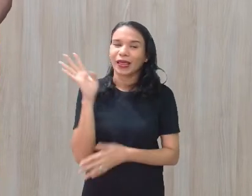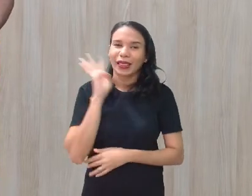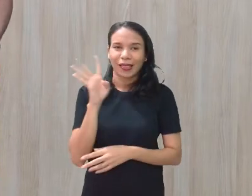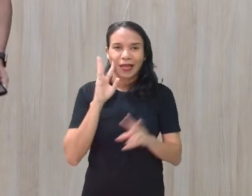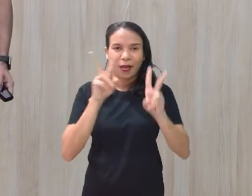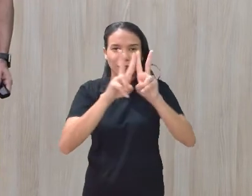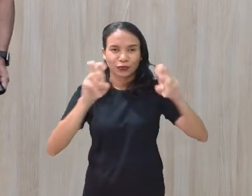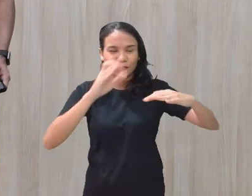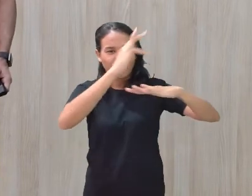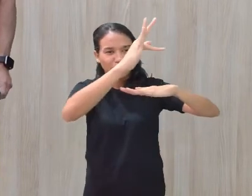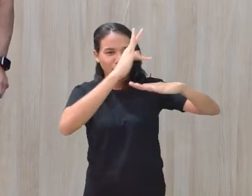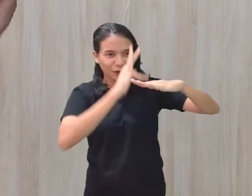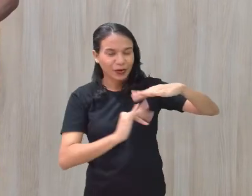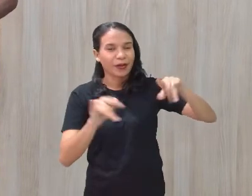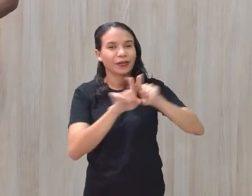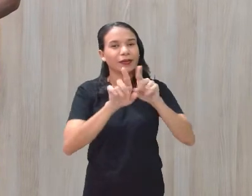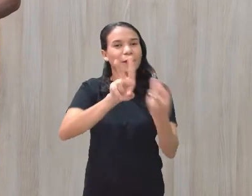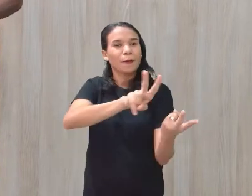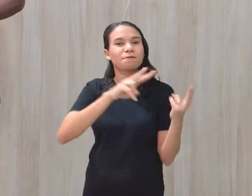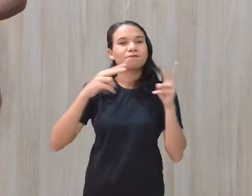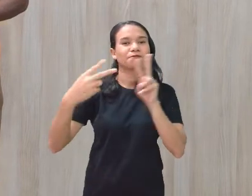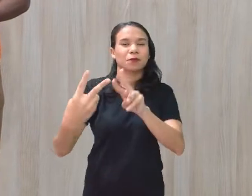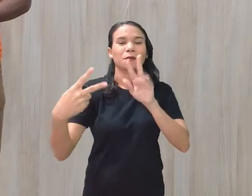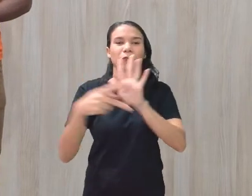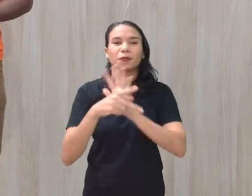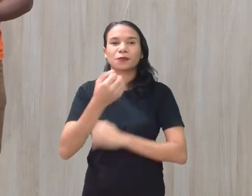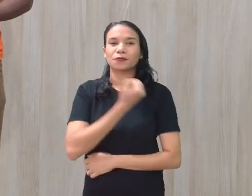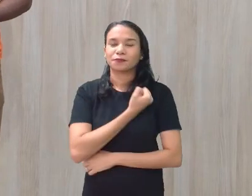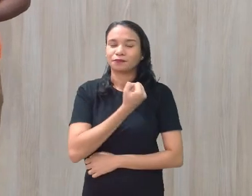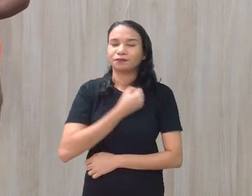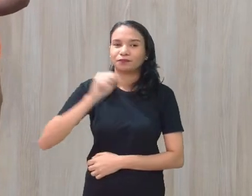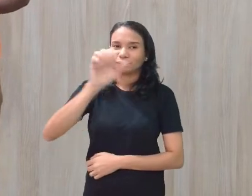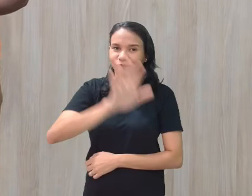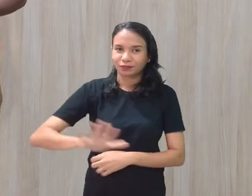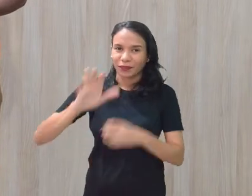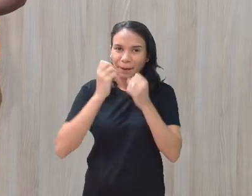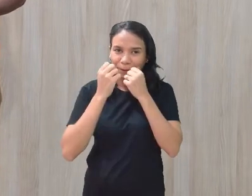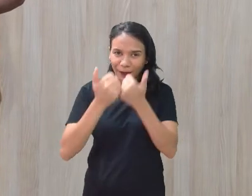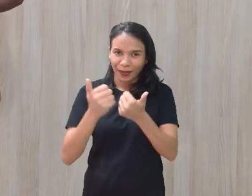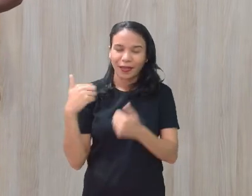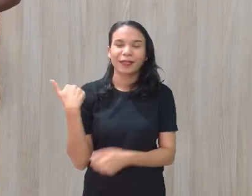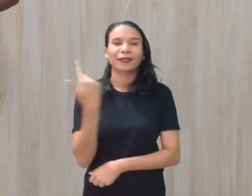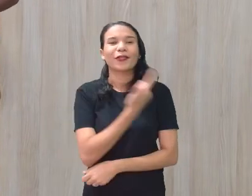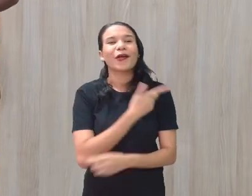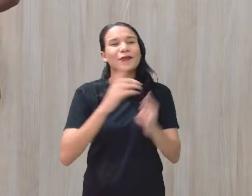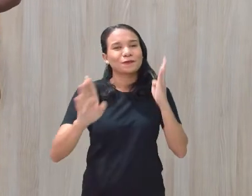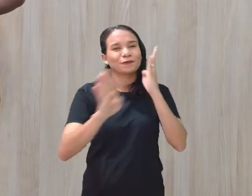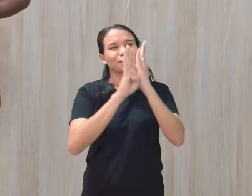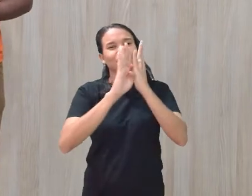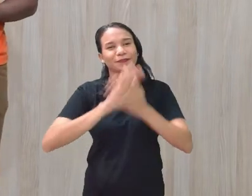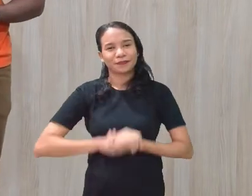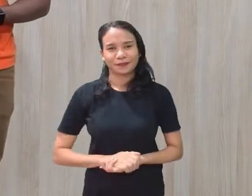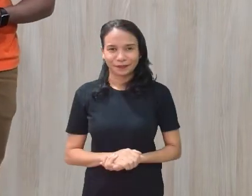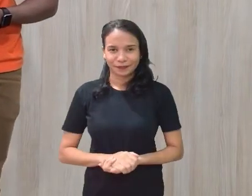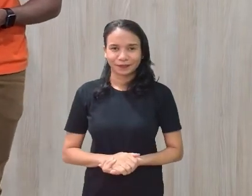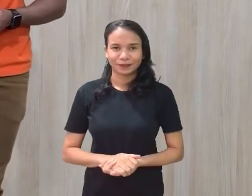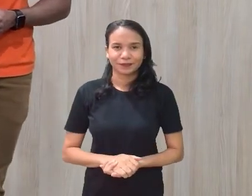as frações e as transformações para os números decimais, tá bom? A gente se vê em breve.